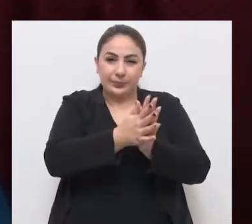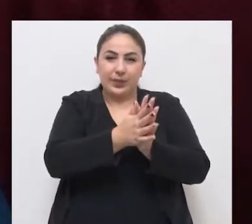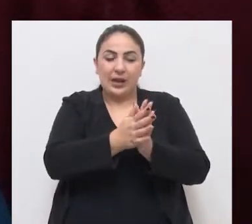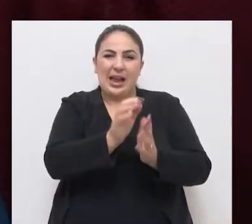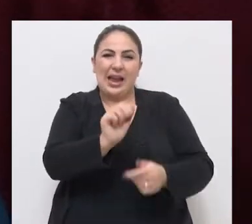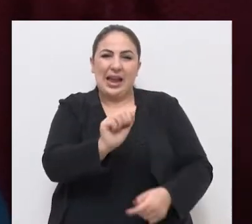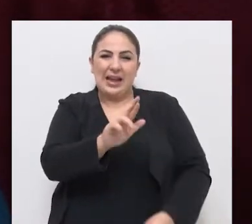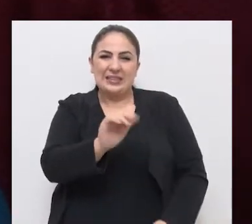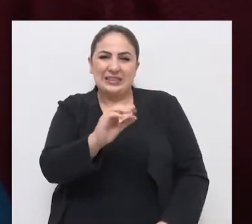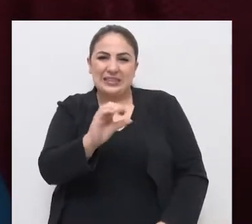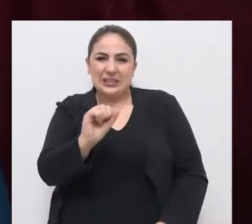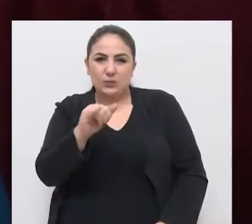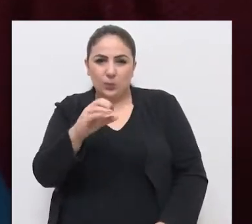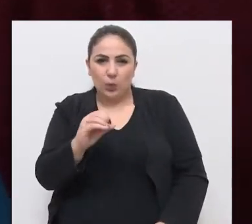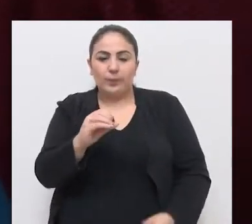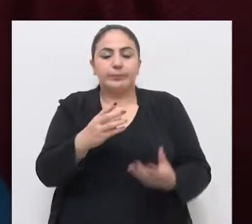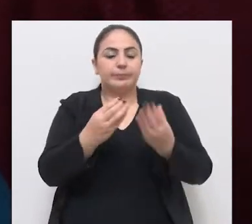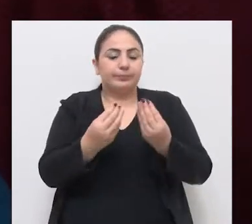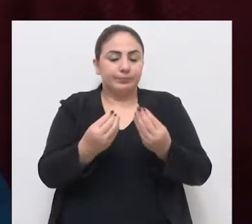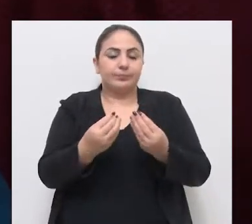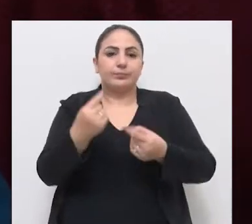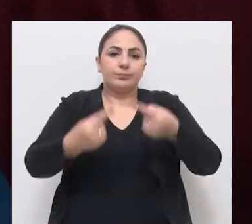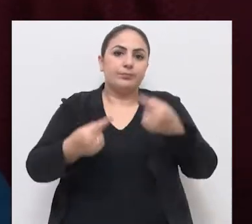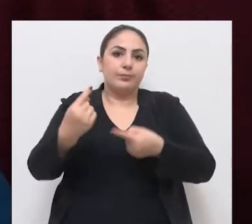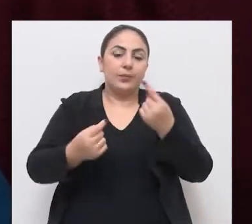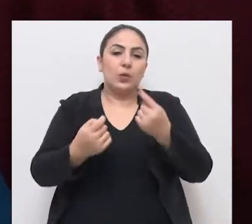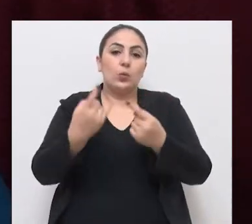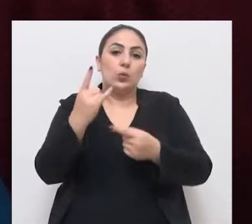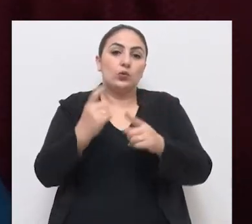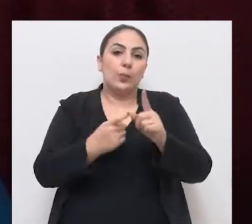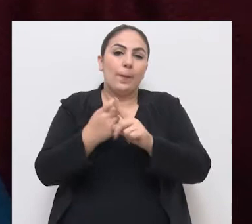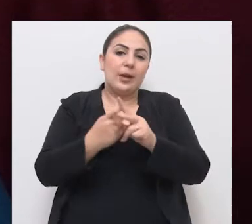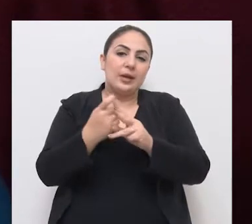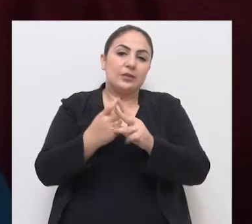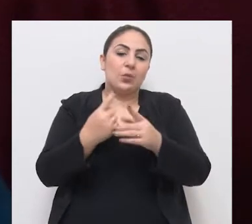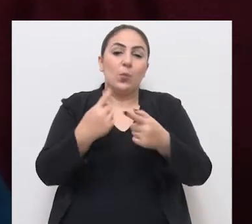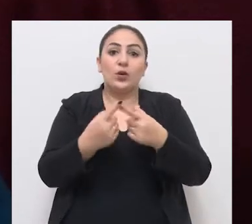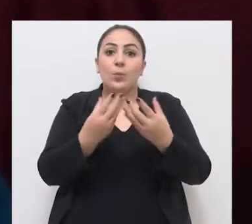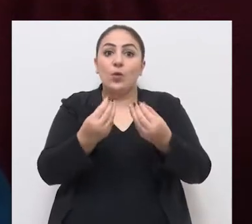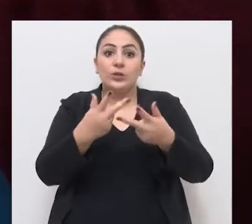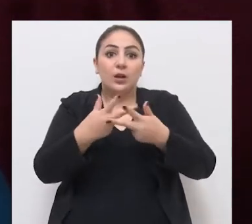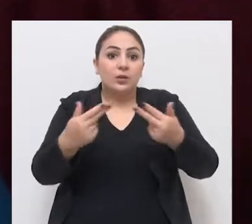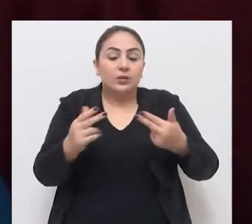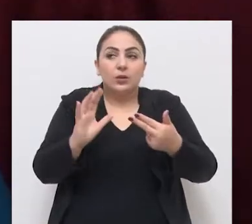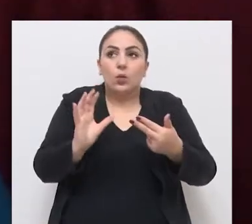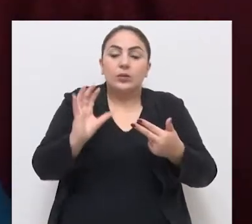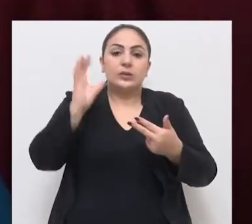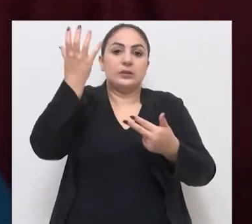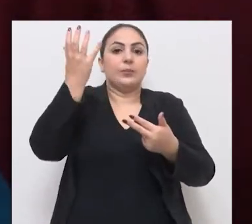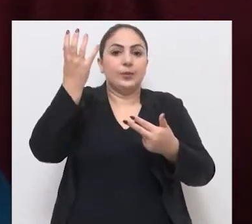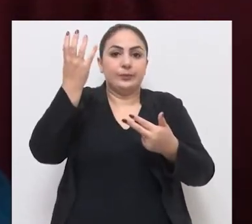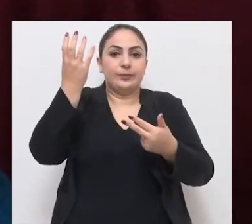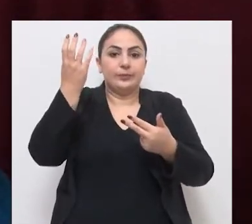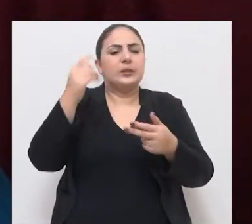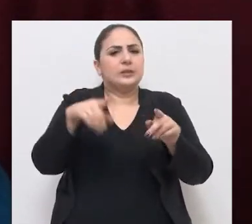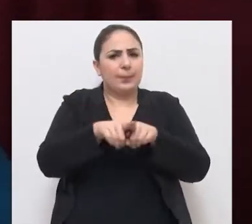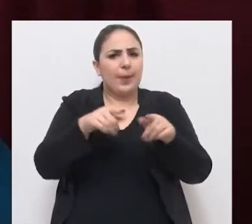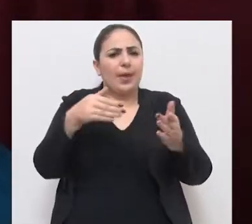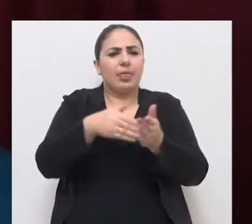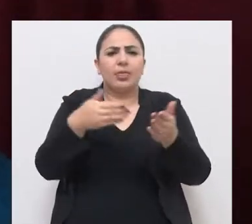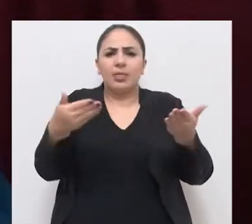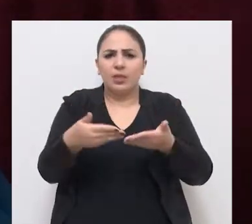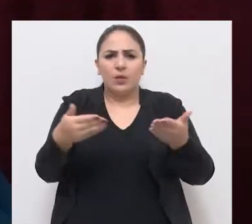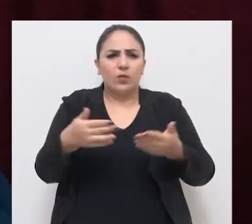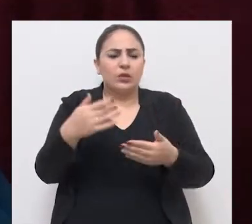racismo, a grande questão que vem sendo discutida agora nos últimos meses, por conta de tantos episódios tristes que aconteceram e